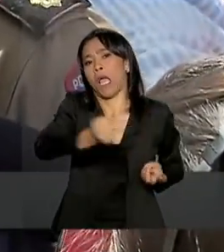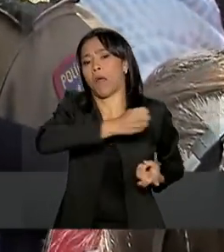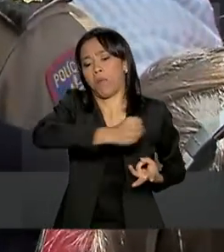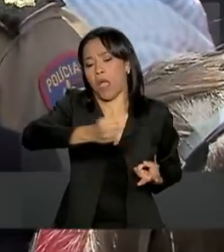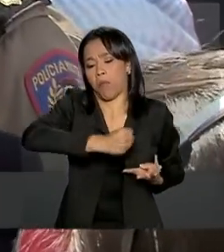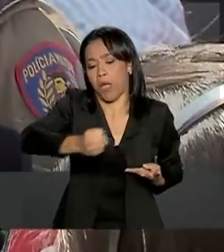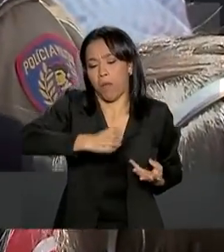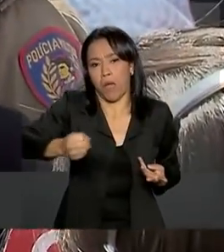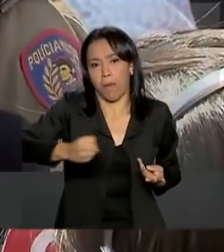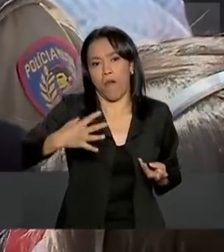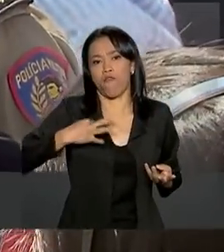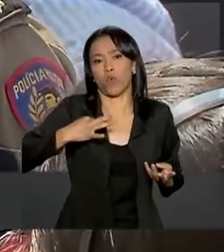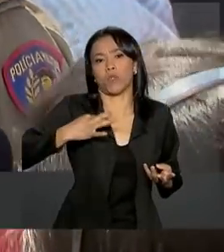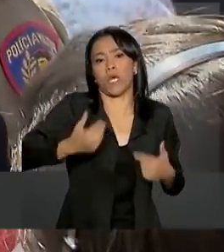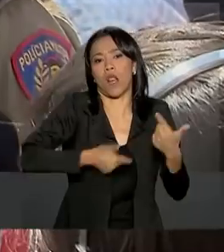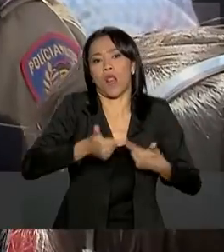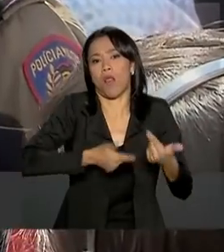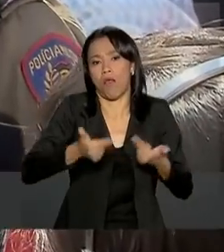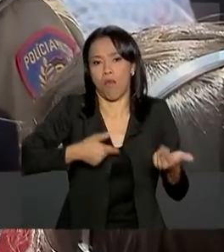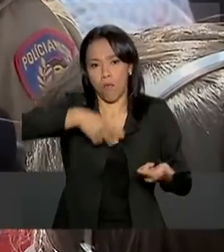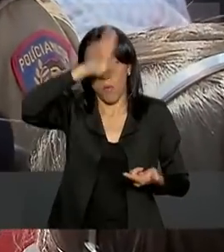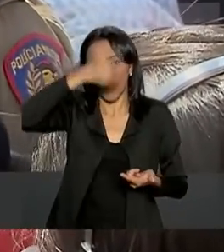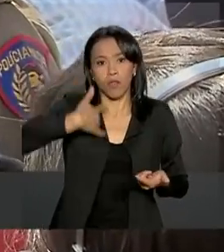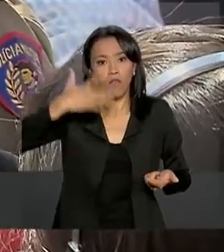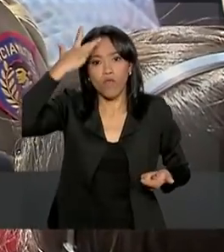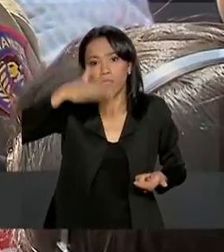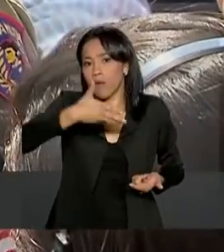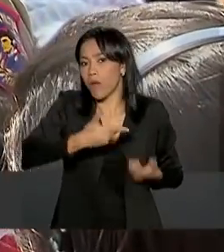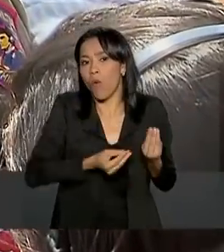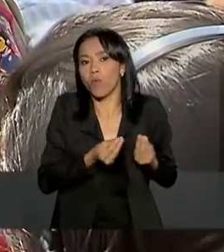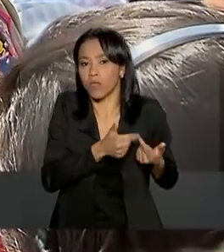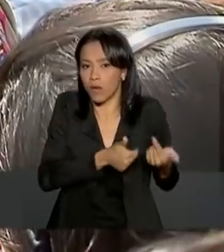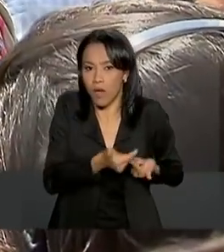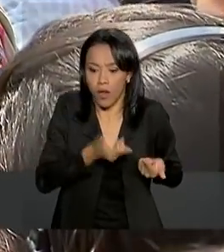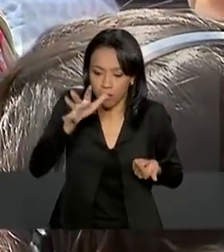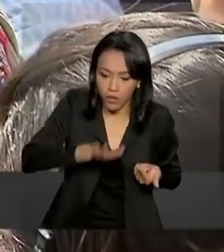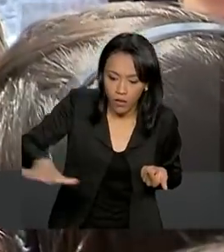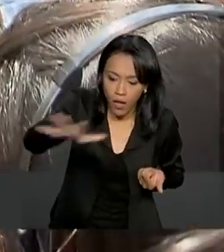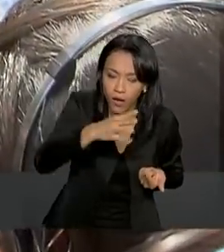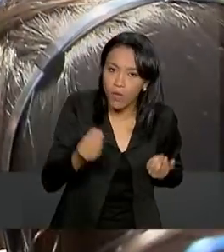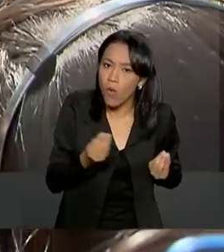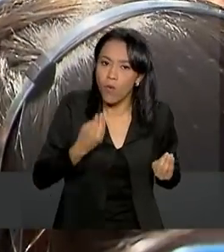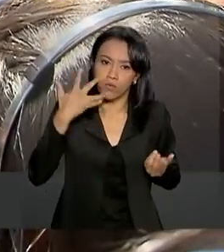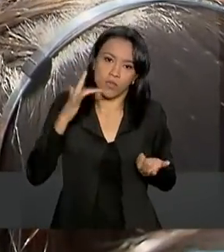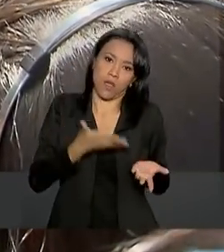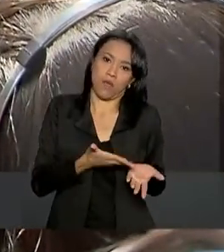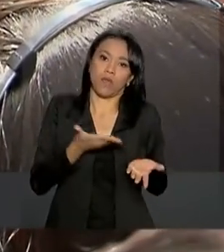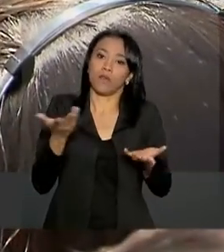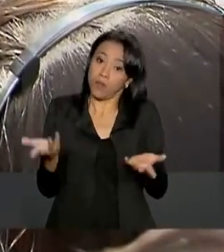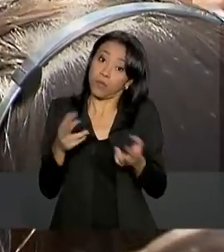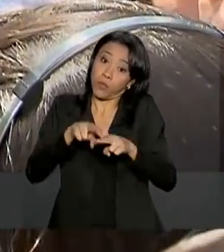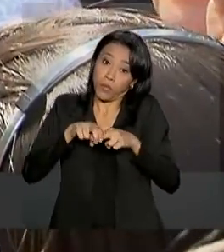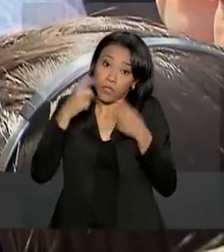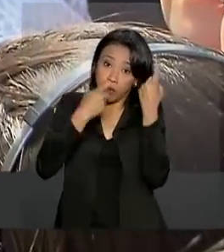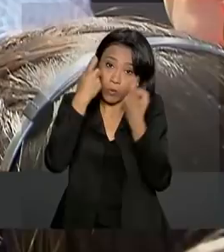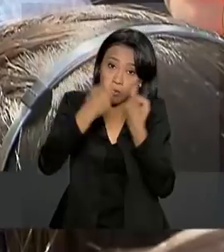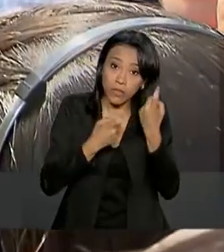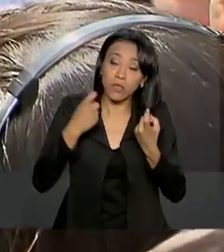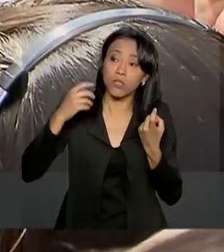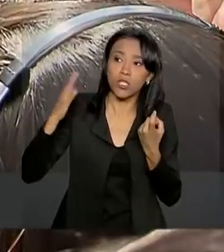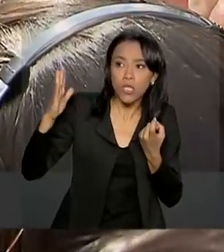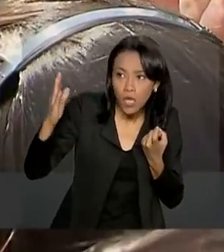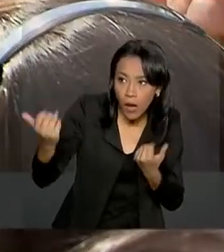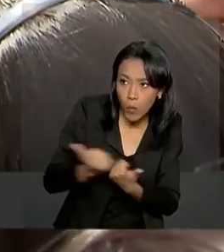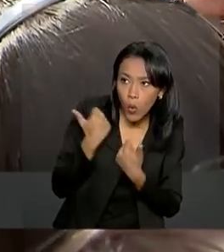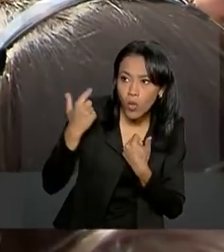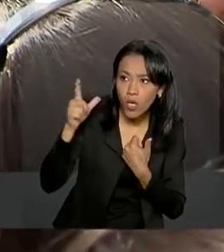de números, de voluntários, de bombeiros civis, que não vão saber atuar dentro daquela área. Por isso que a gente tem essa preocupação de todos os recursos que chegam, a